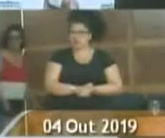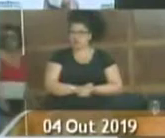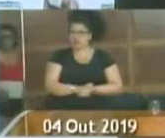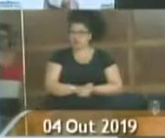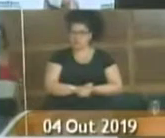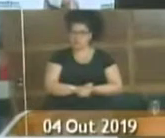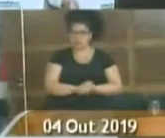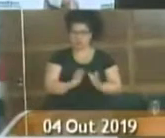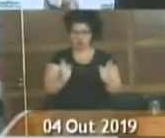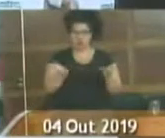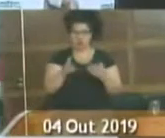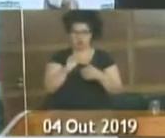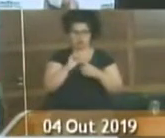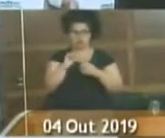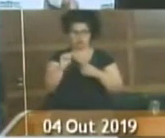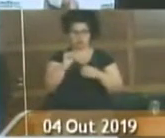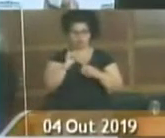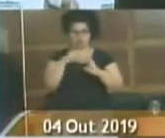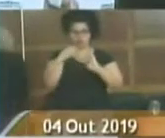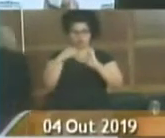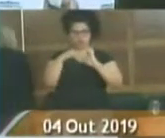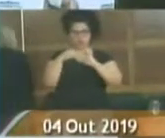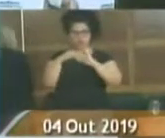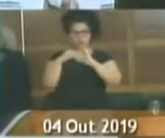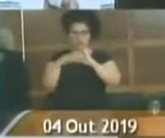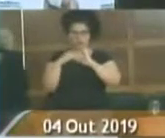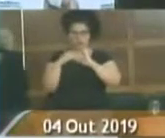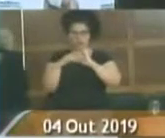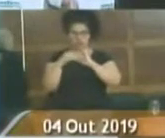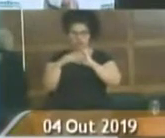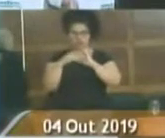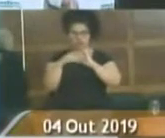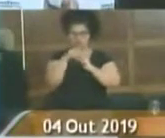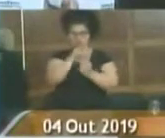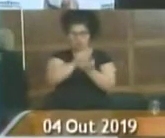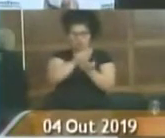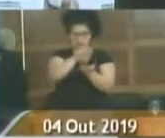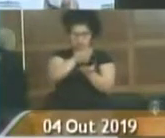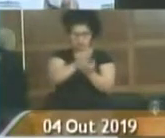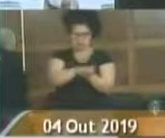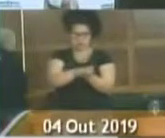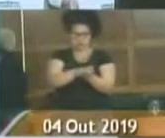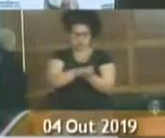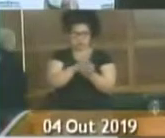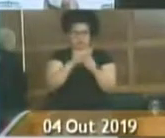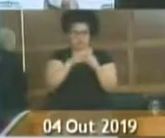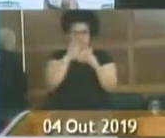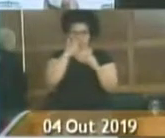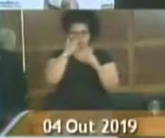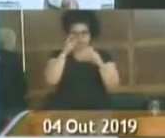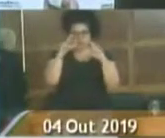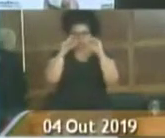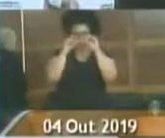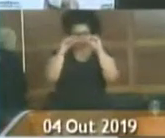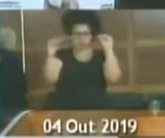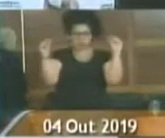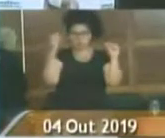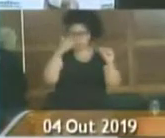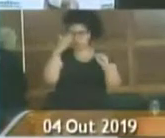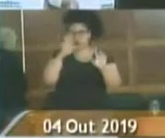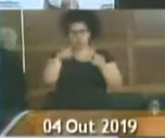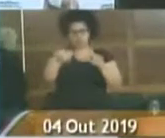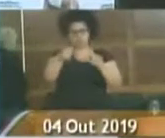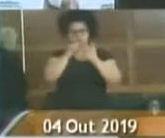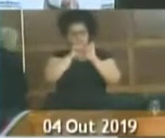Agora, sim, tem ali o e-mail, né, para quem... Eu sei que vocês querem anotar, porque tá pequeno, né? Mas depois eu